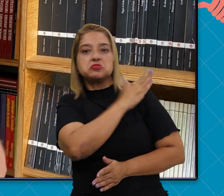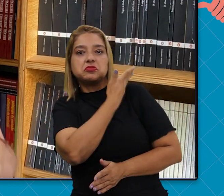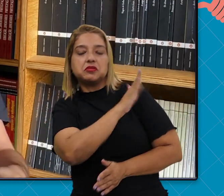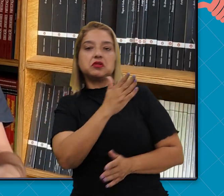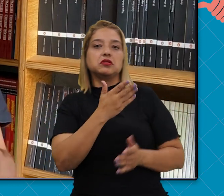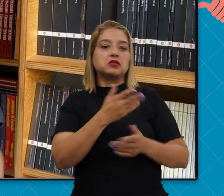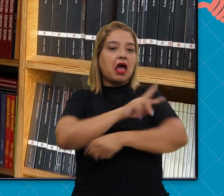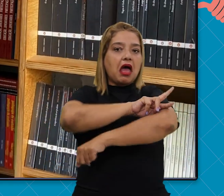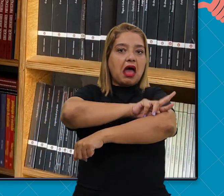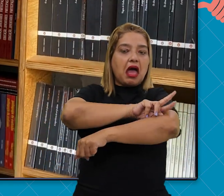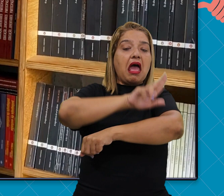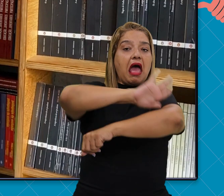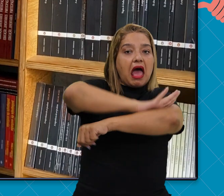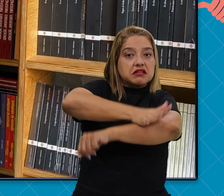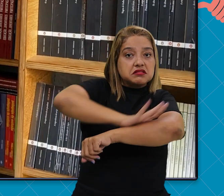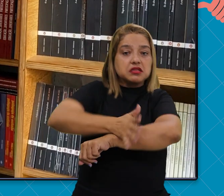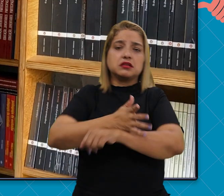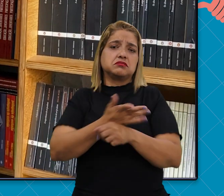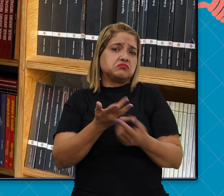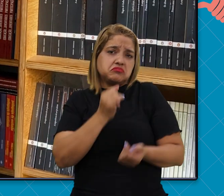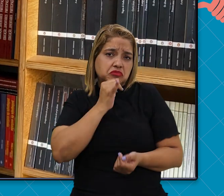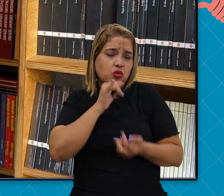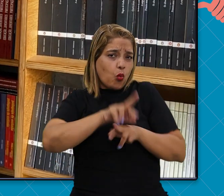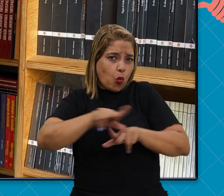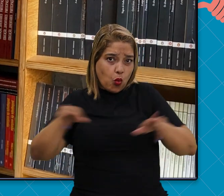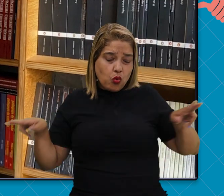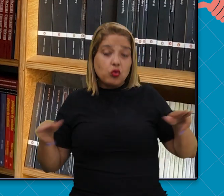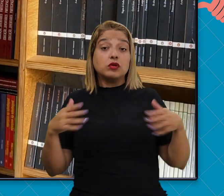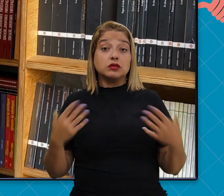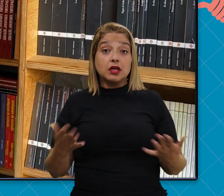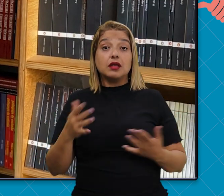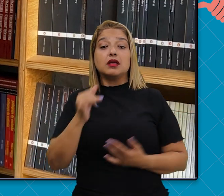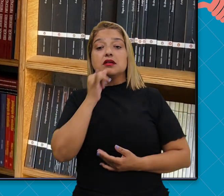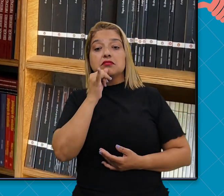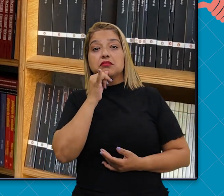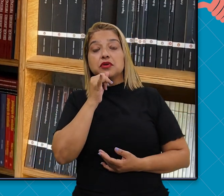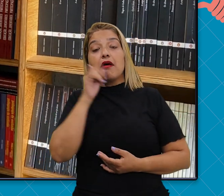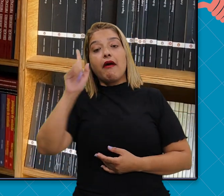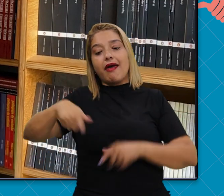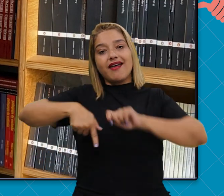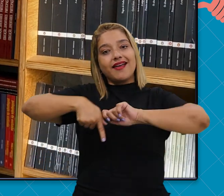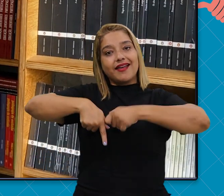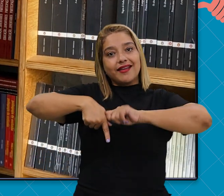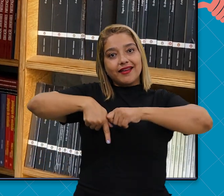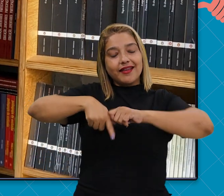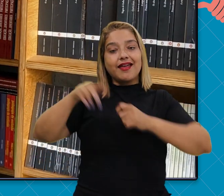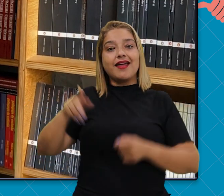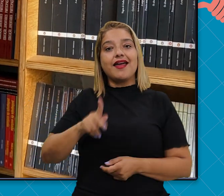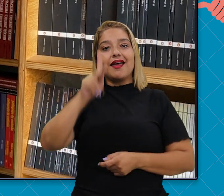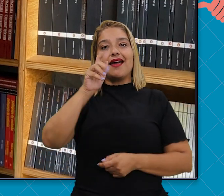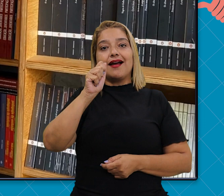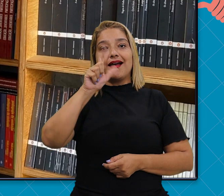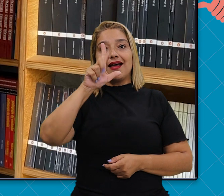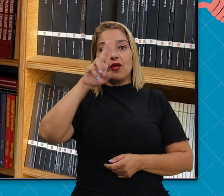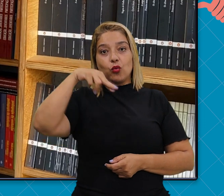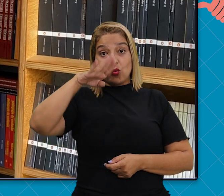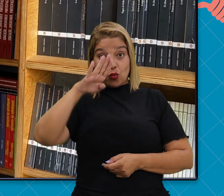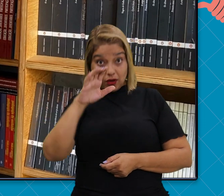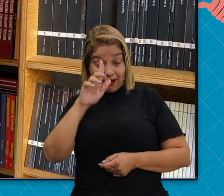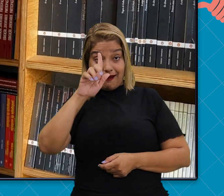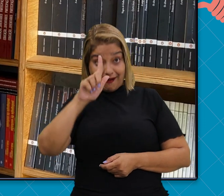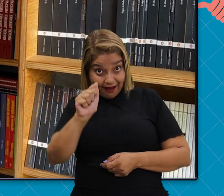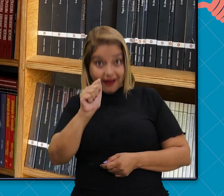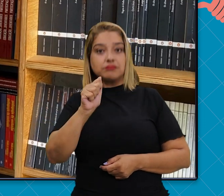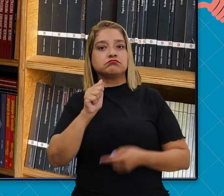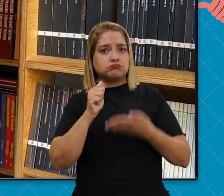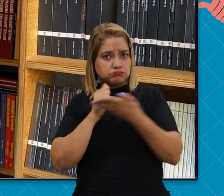preconceito, por racismo, por exemplo, como o sítio quilombola dos Calunga, né?